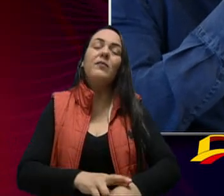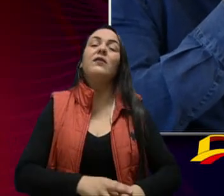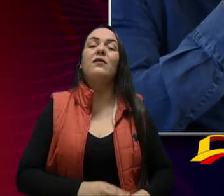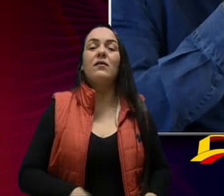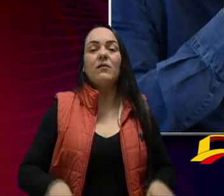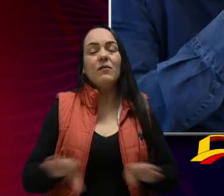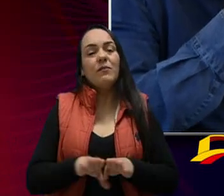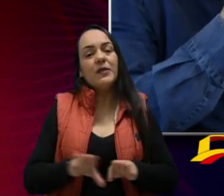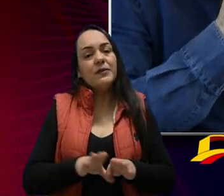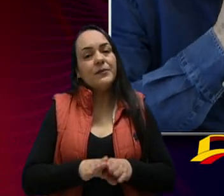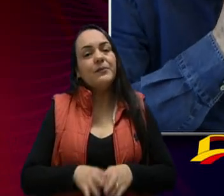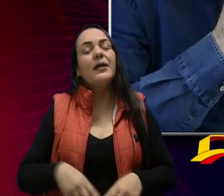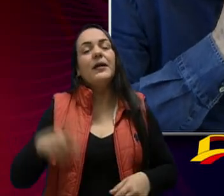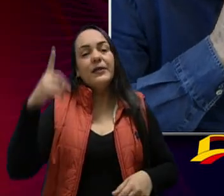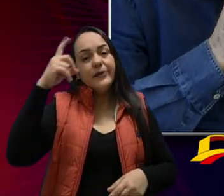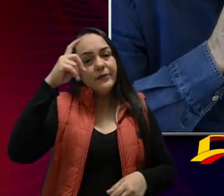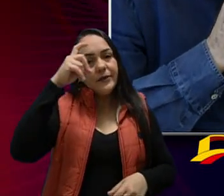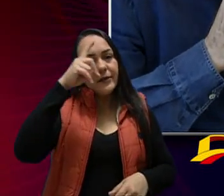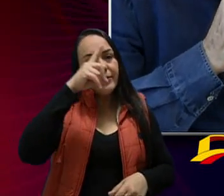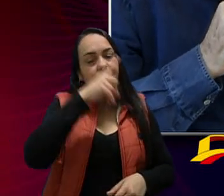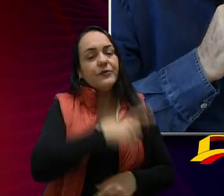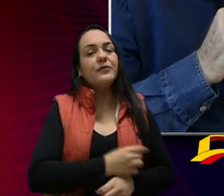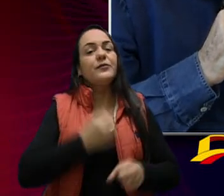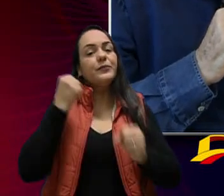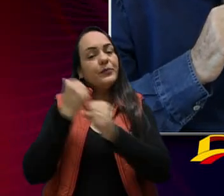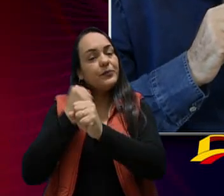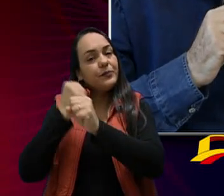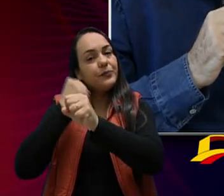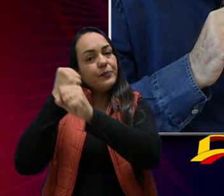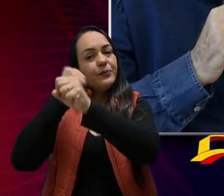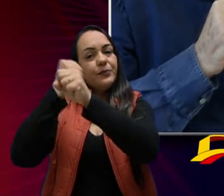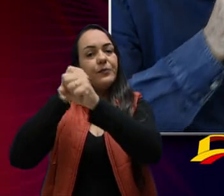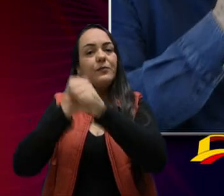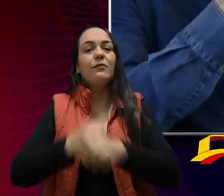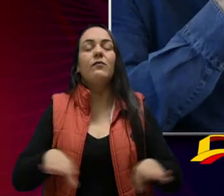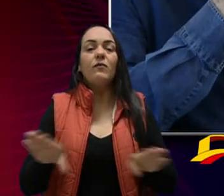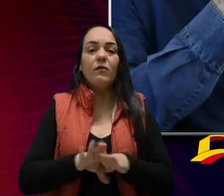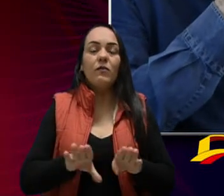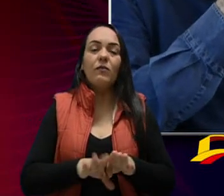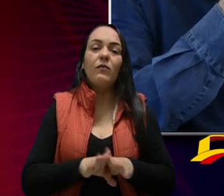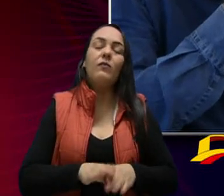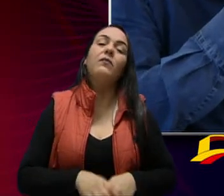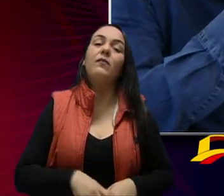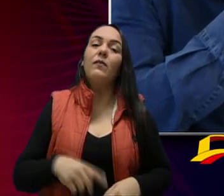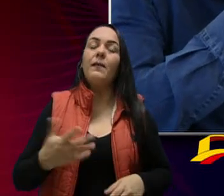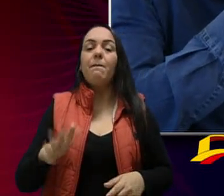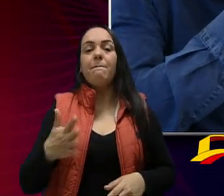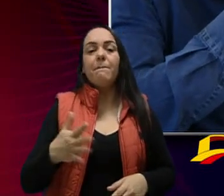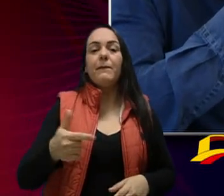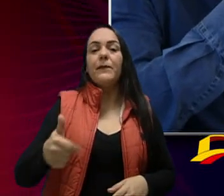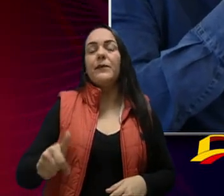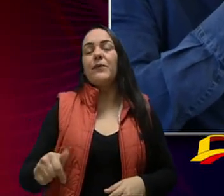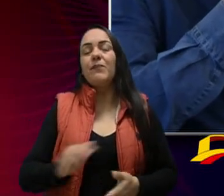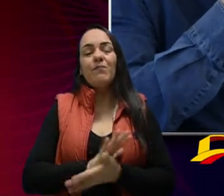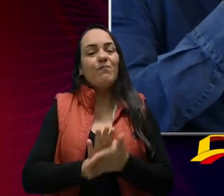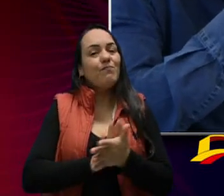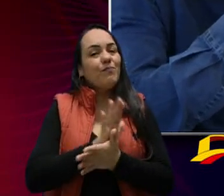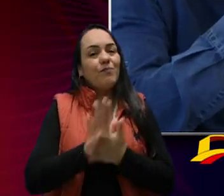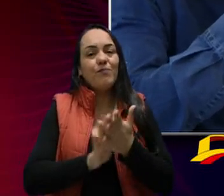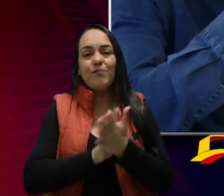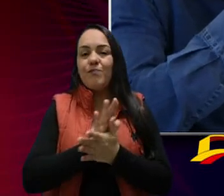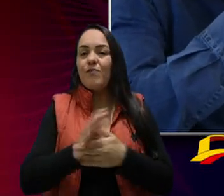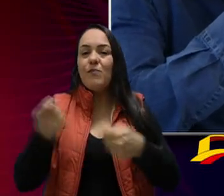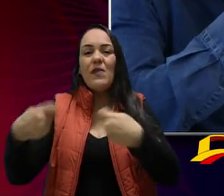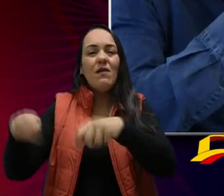histórico e ser mais oneroso entendo de reforma tá bom bom então 18 milhões e mais uma recebemos mais nada nada nada